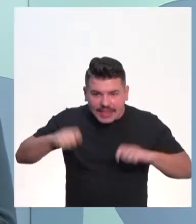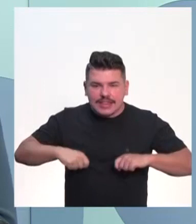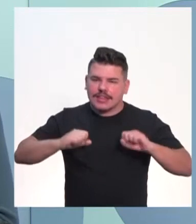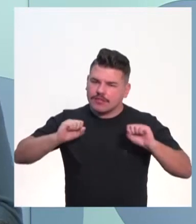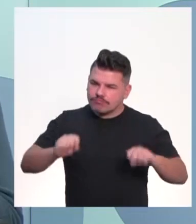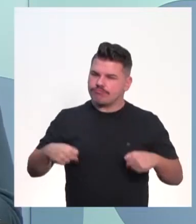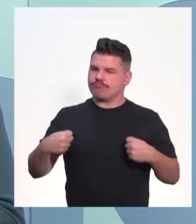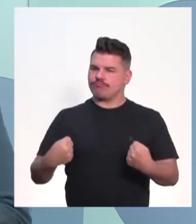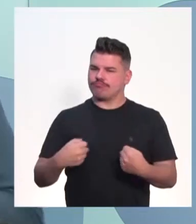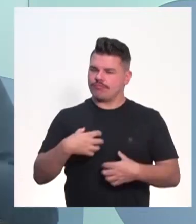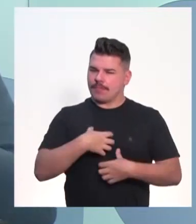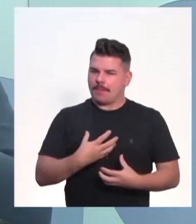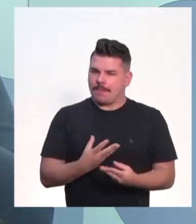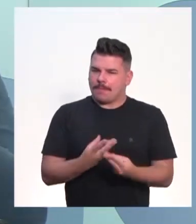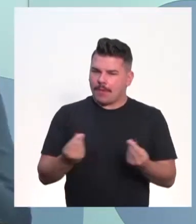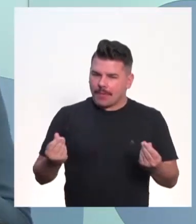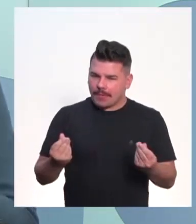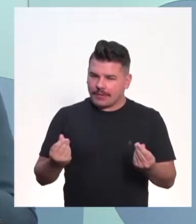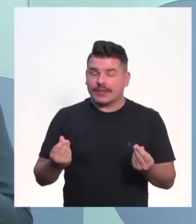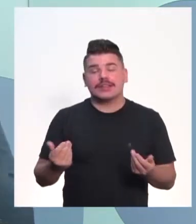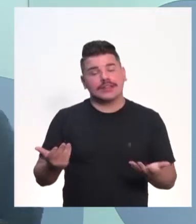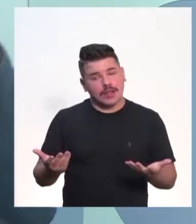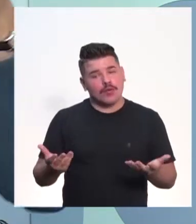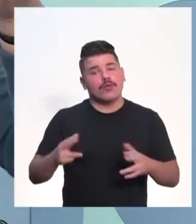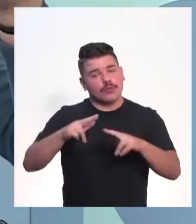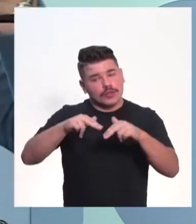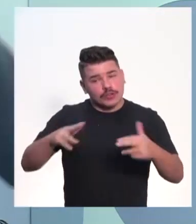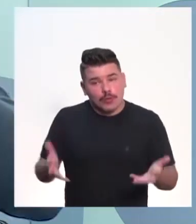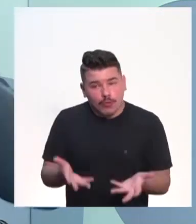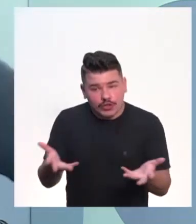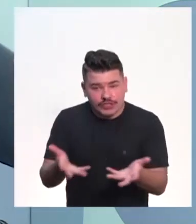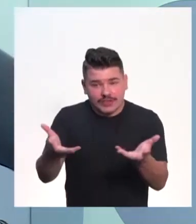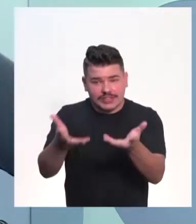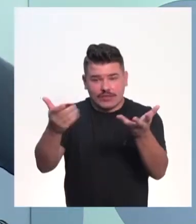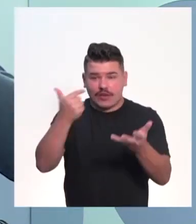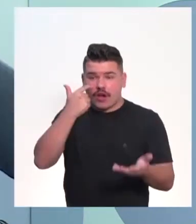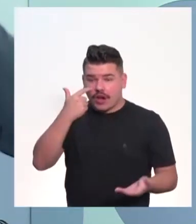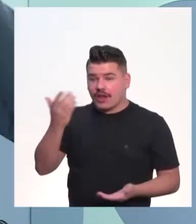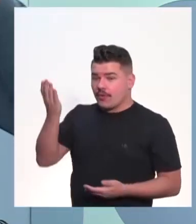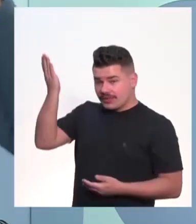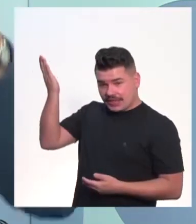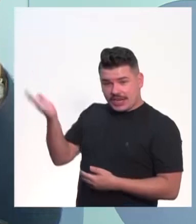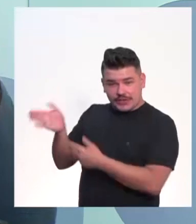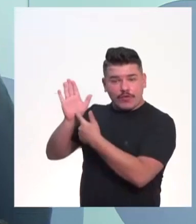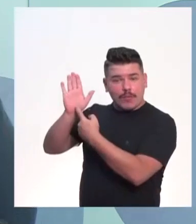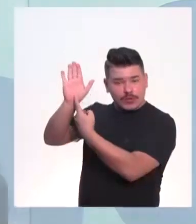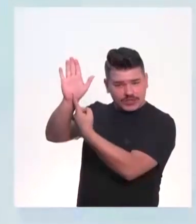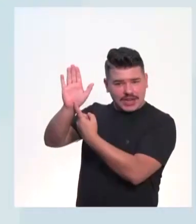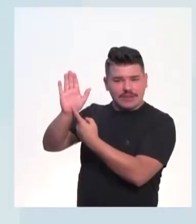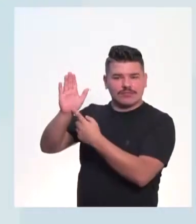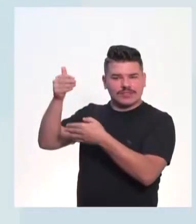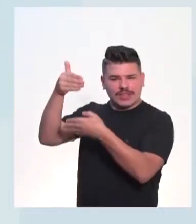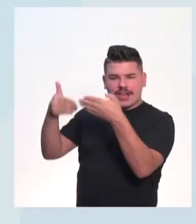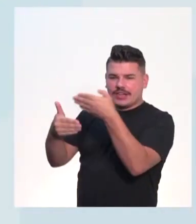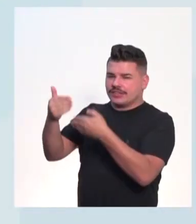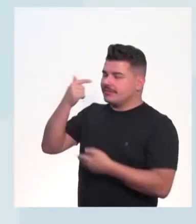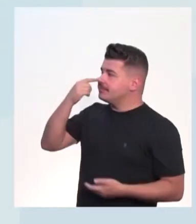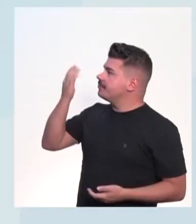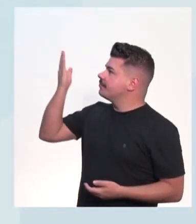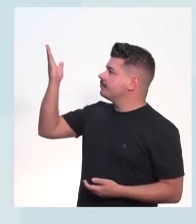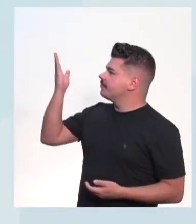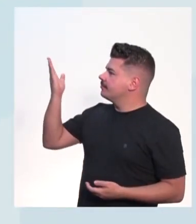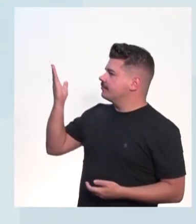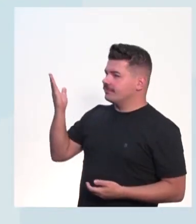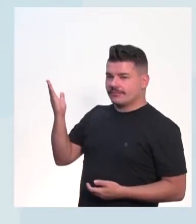gente. Então, uma motivação que a gente vai passar agora no slide para vocês, motivações que a gente tem para os